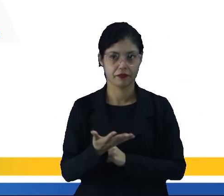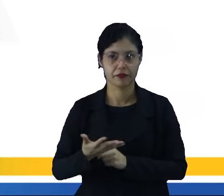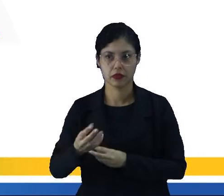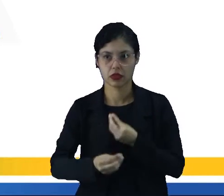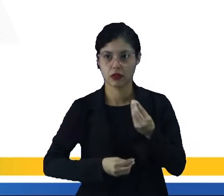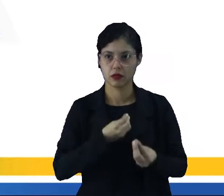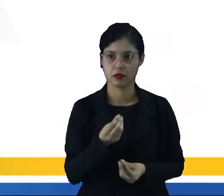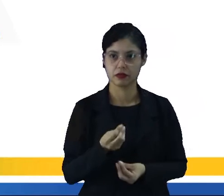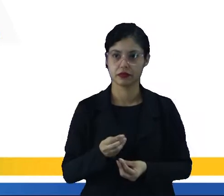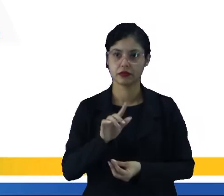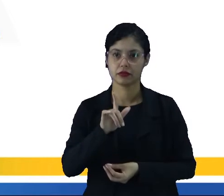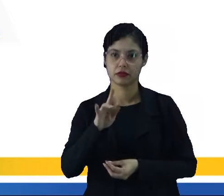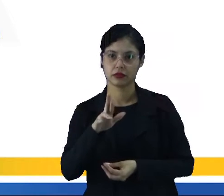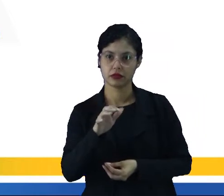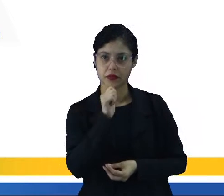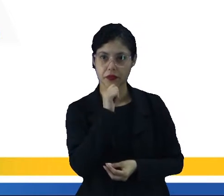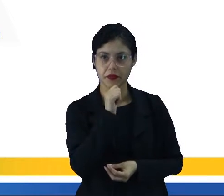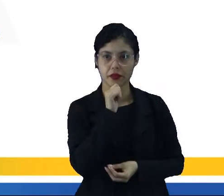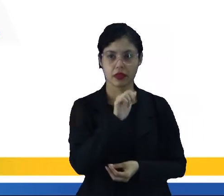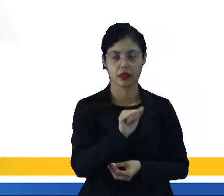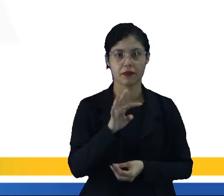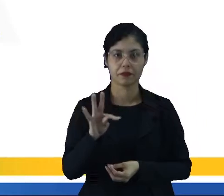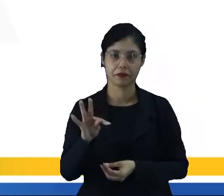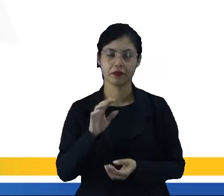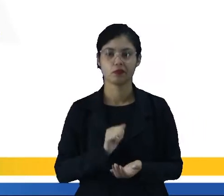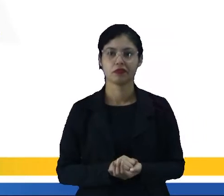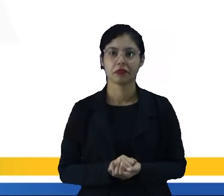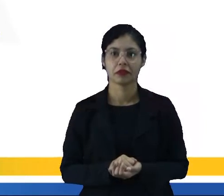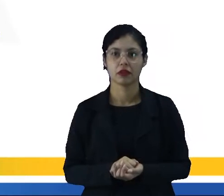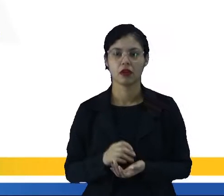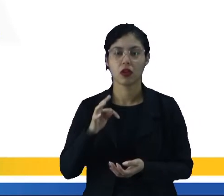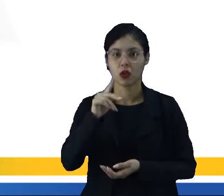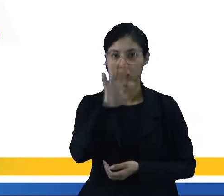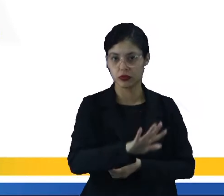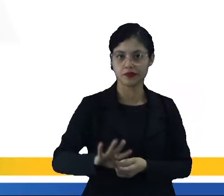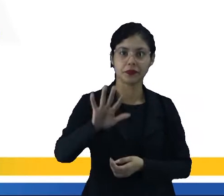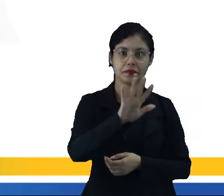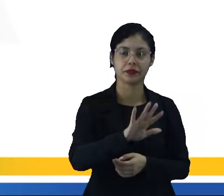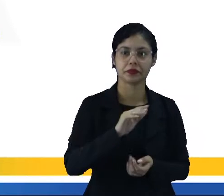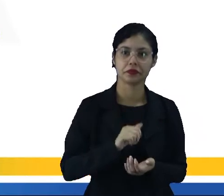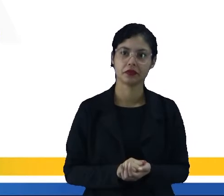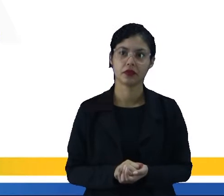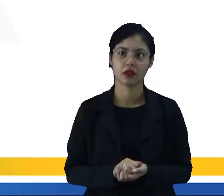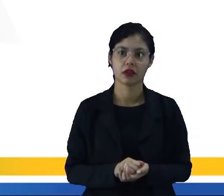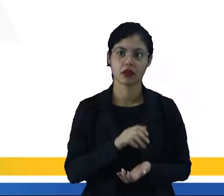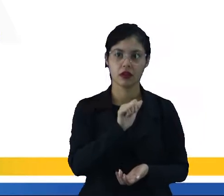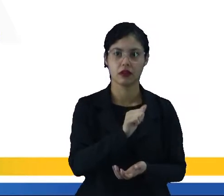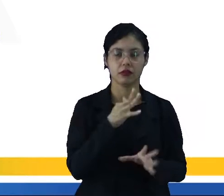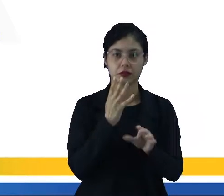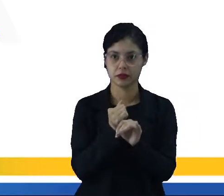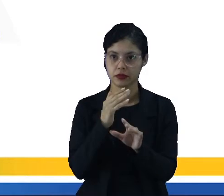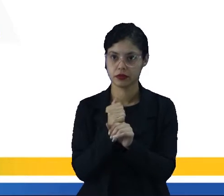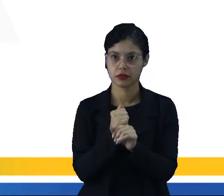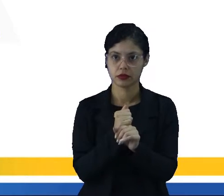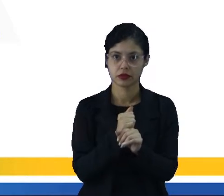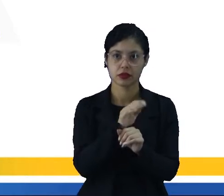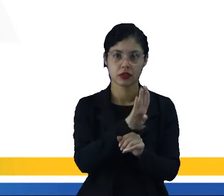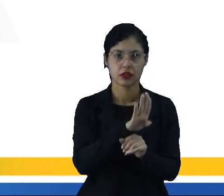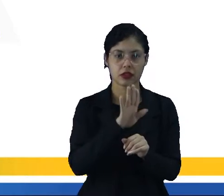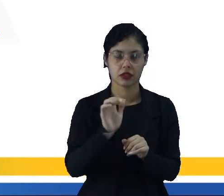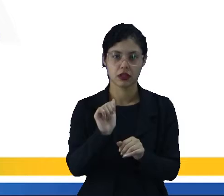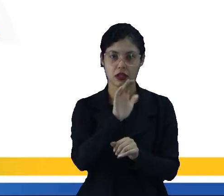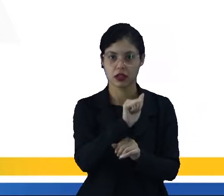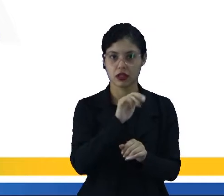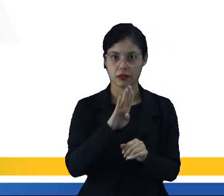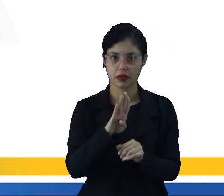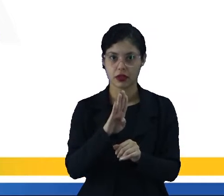com a área lateral Então até de área total é a soma de ab que